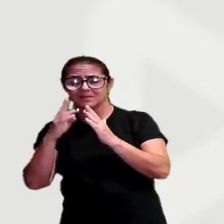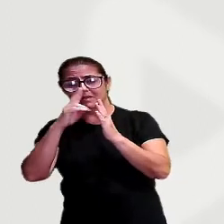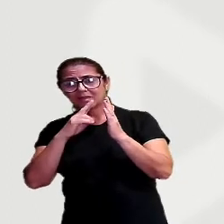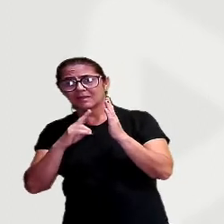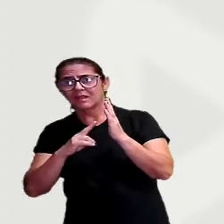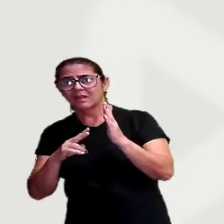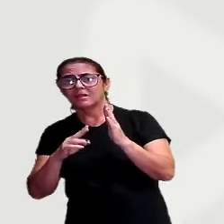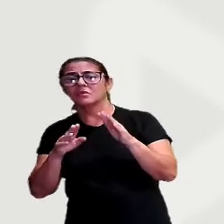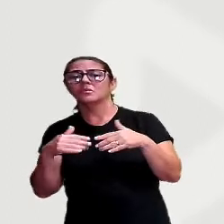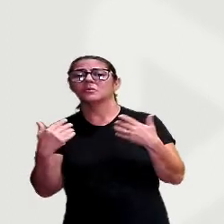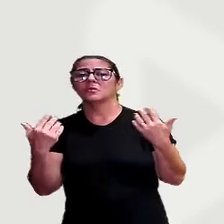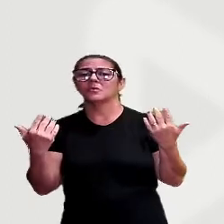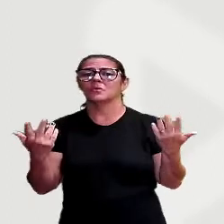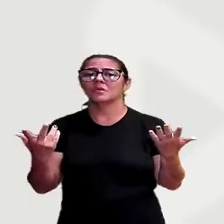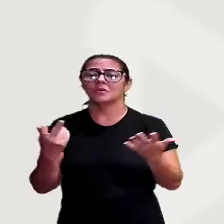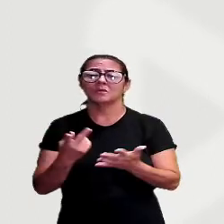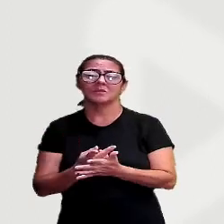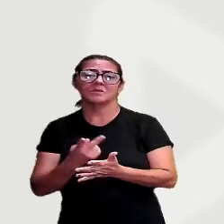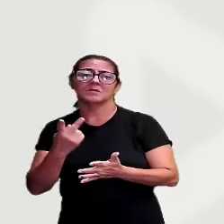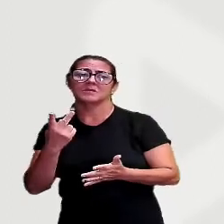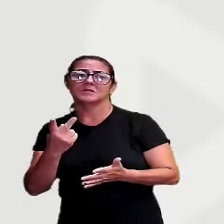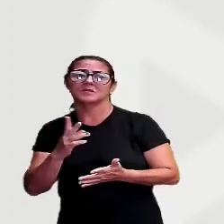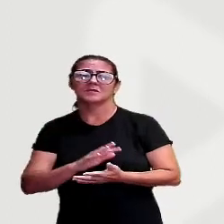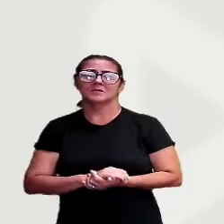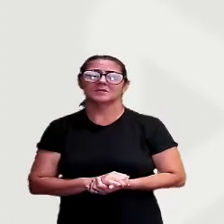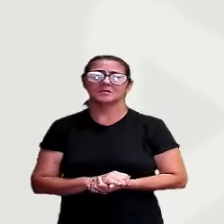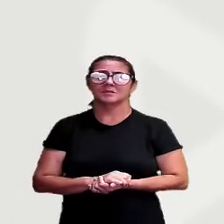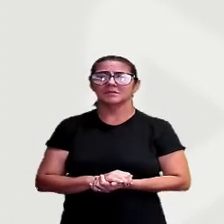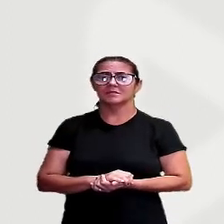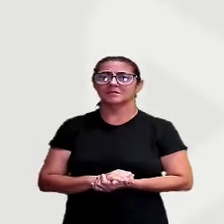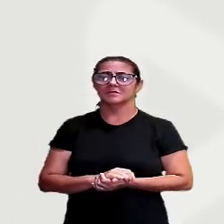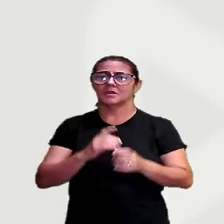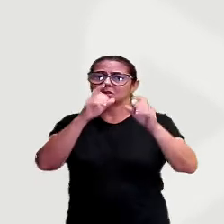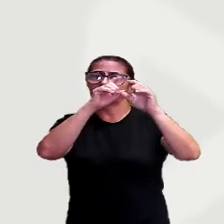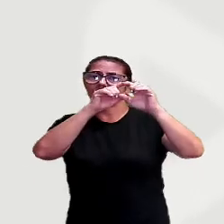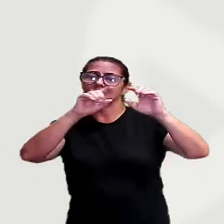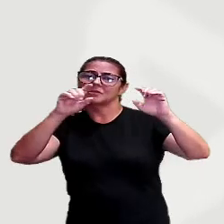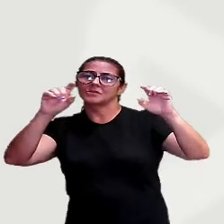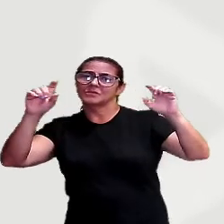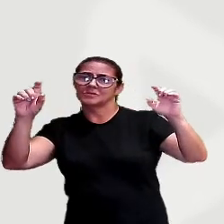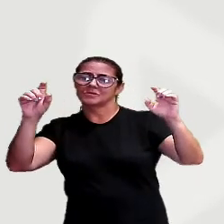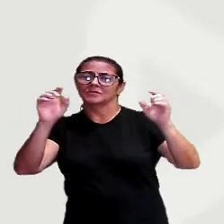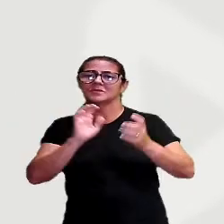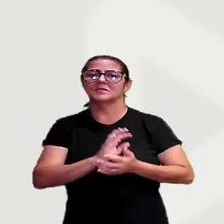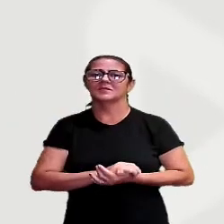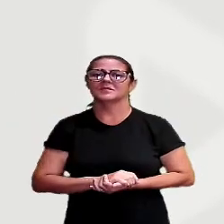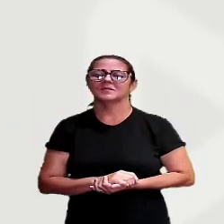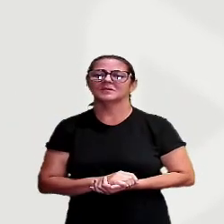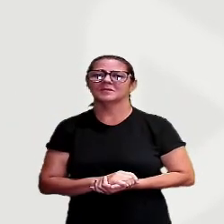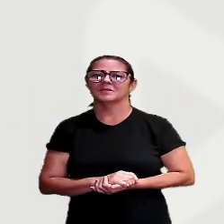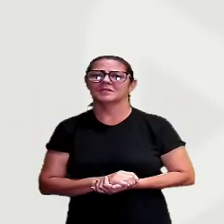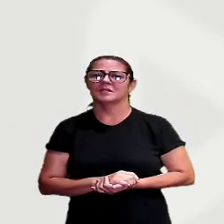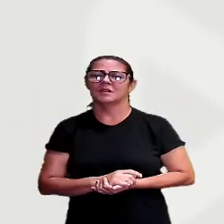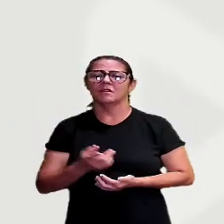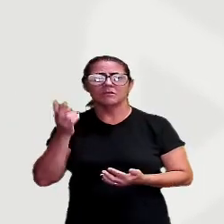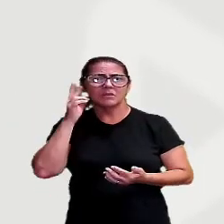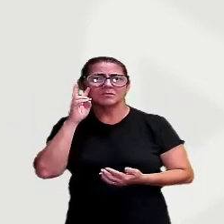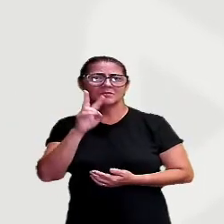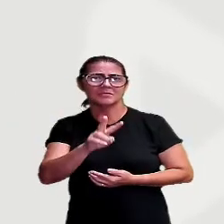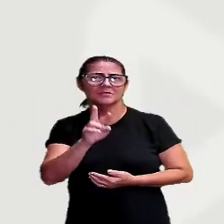que vocês acham aí depois que eu já fiz essa tradução do quadrinho? Bom, gente, vamos checar a